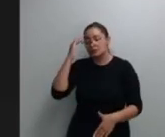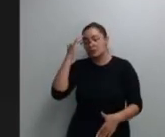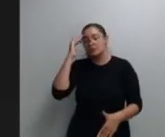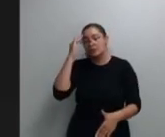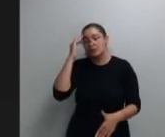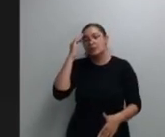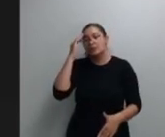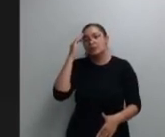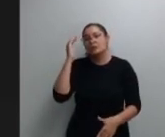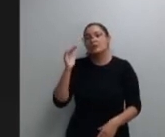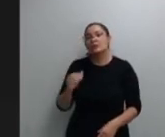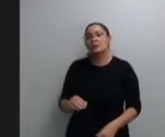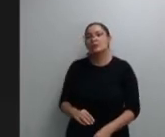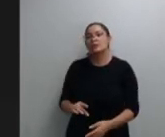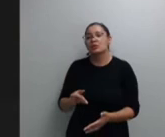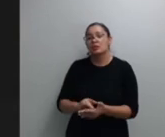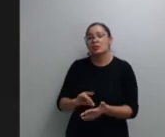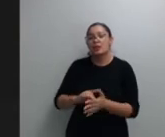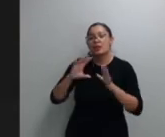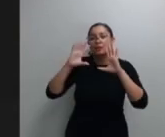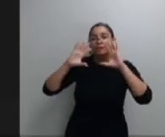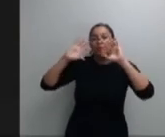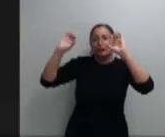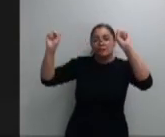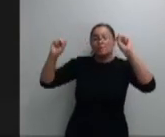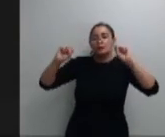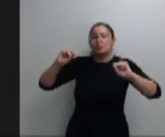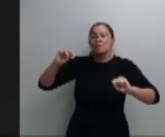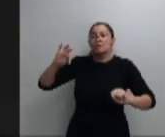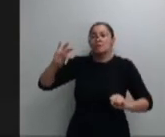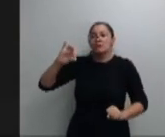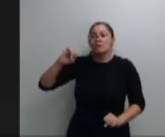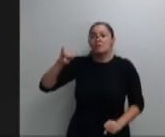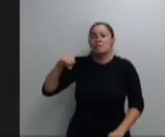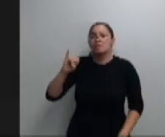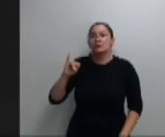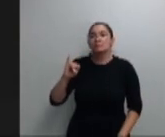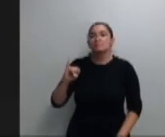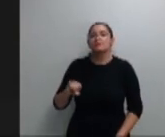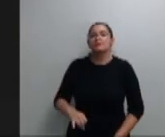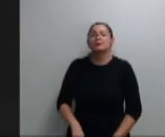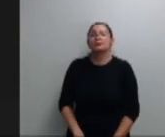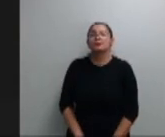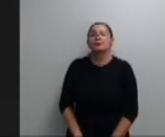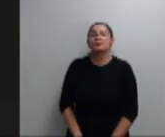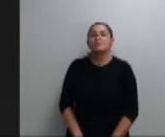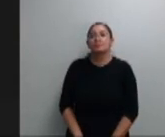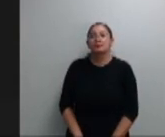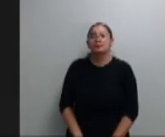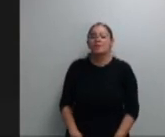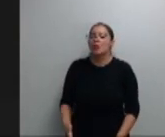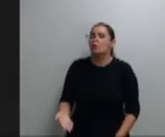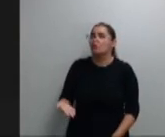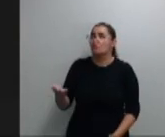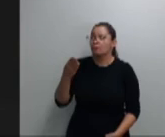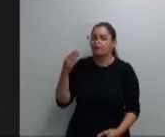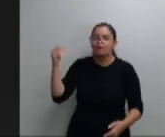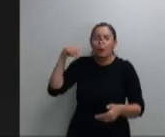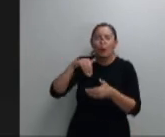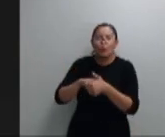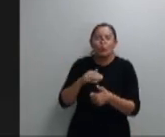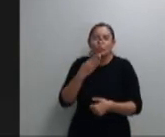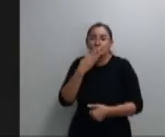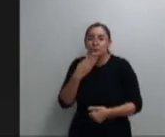âmbito deste tribunal segundo apontamento consignado em voto vista proferido pelo